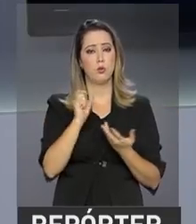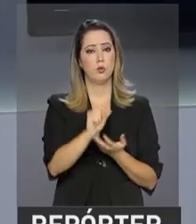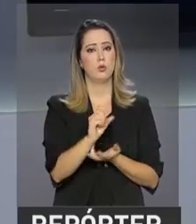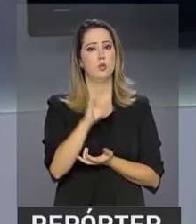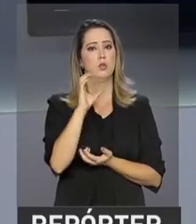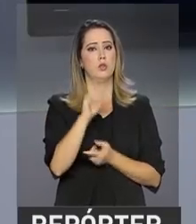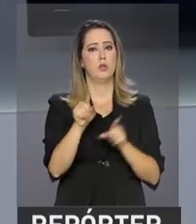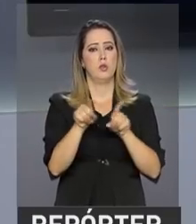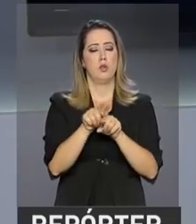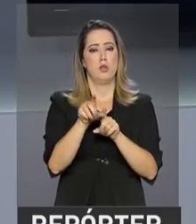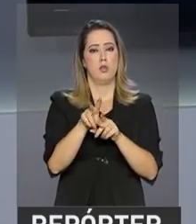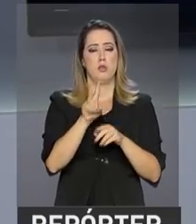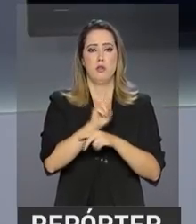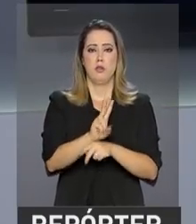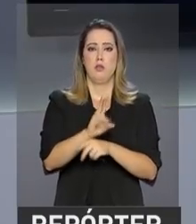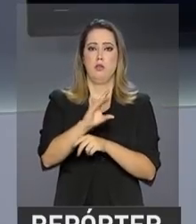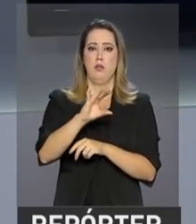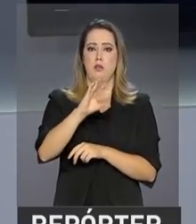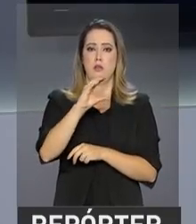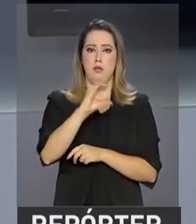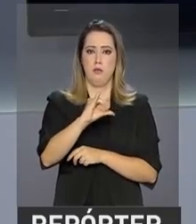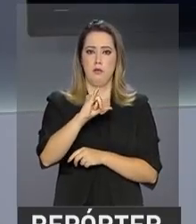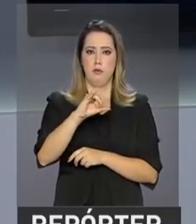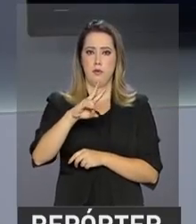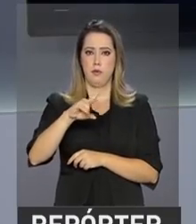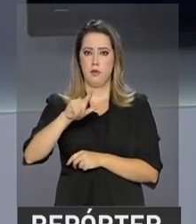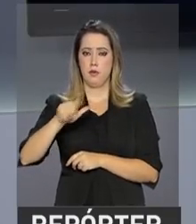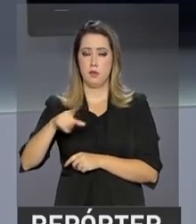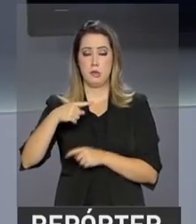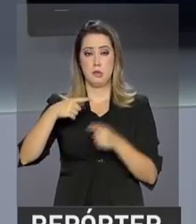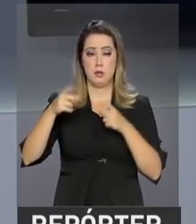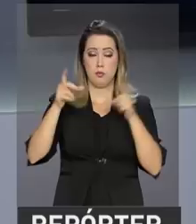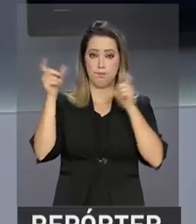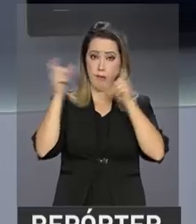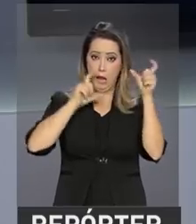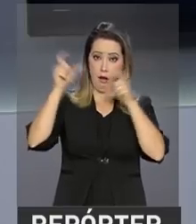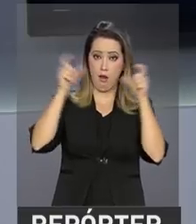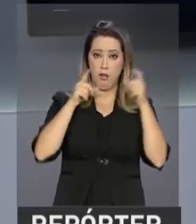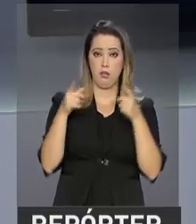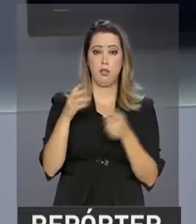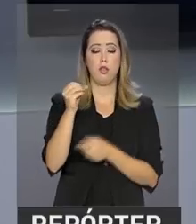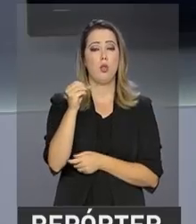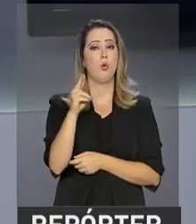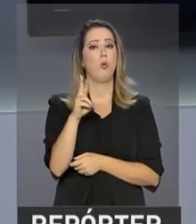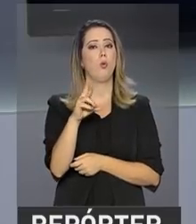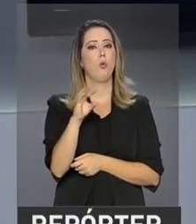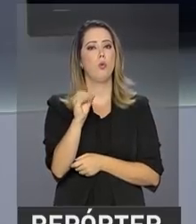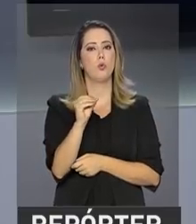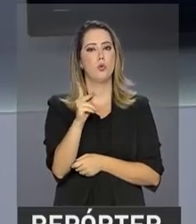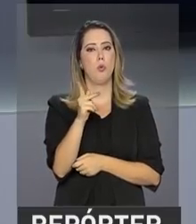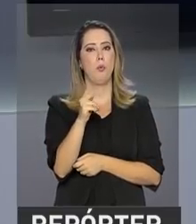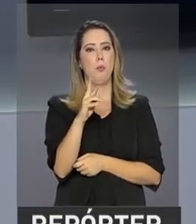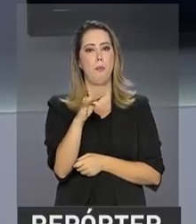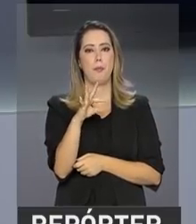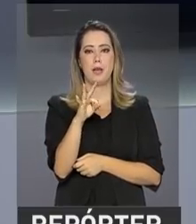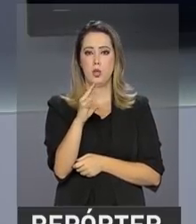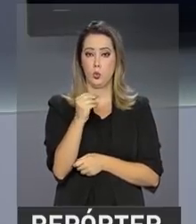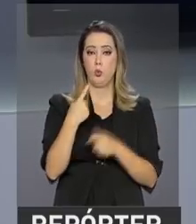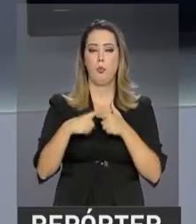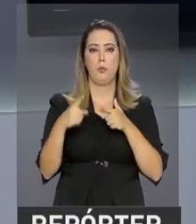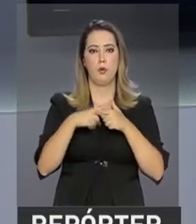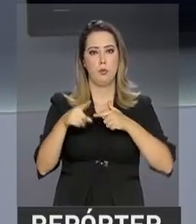riscos e desastres da defesa civil nacional de coleta para ouro preto com alto risco de deslizamentos